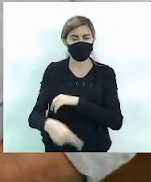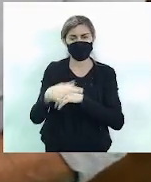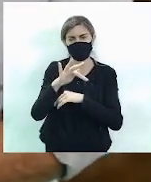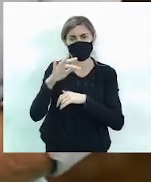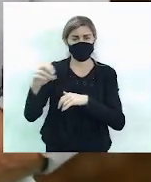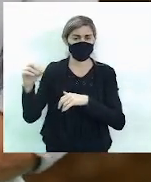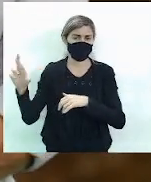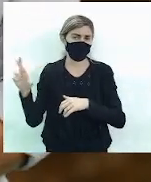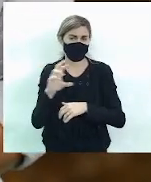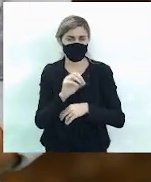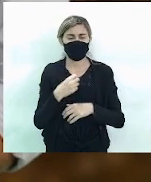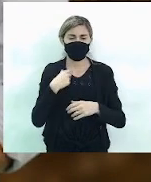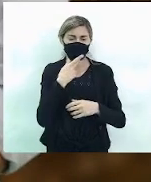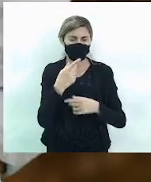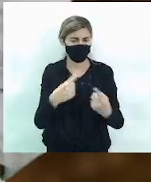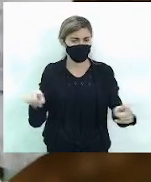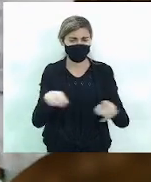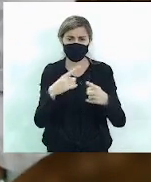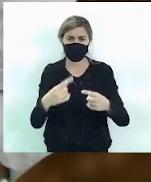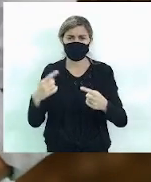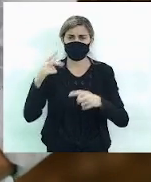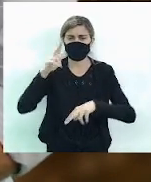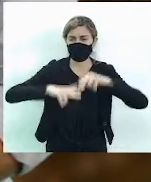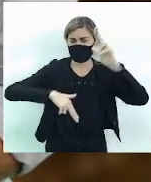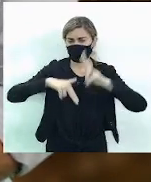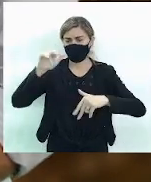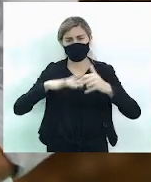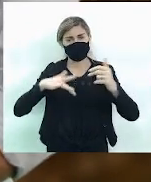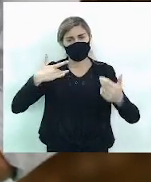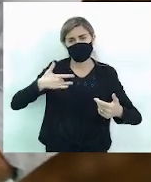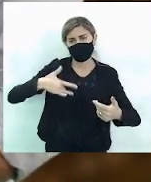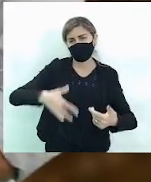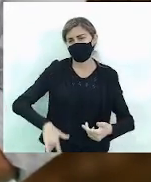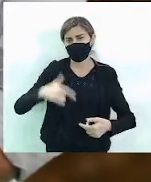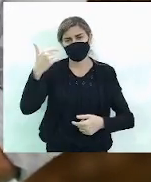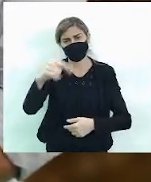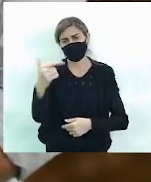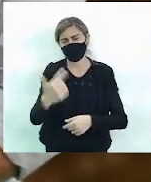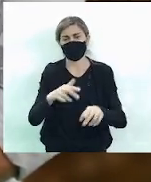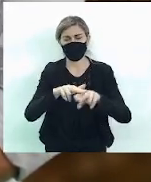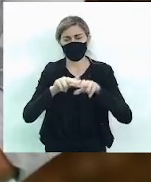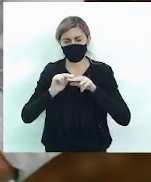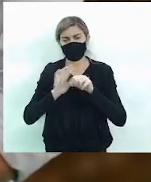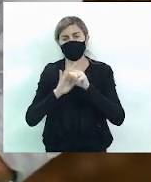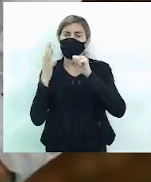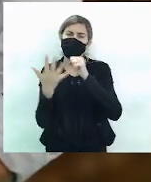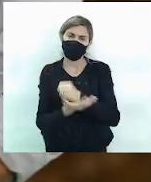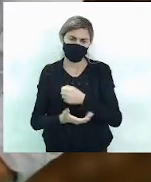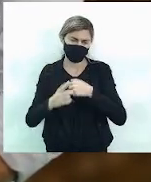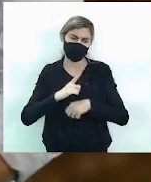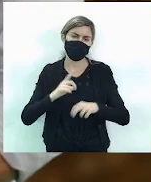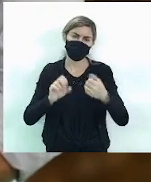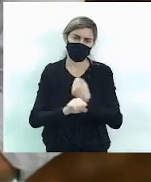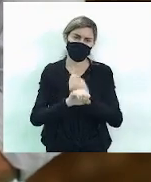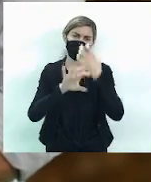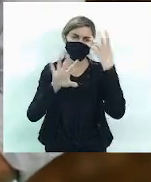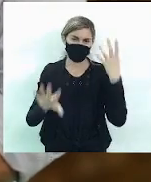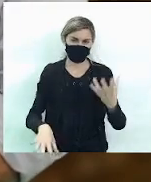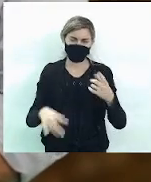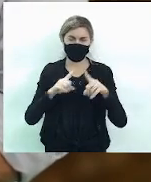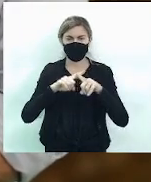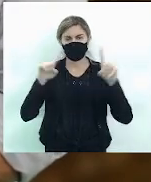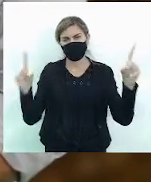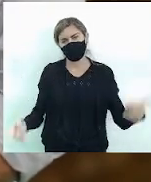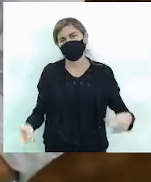forró, temos que falar da identidade. O São João, que infelizmente nós não tivemos por causa da Covid. Quer dizer, tivemos de forma online, né?